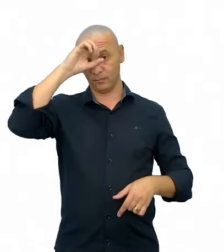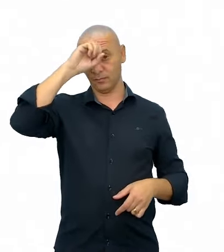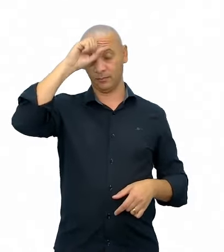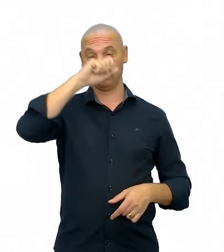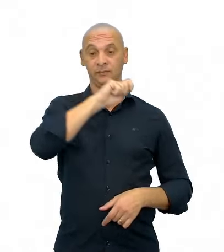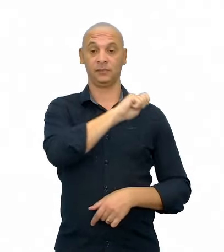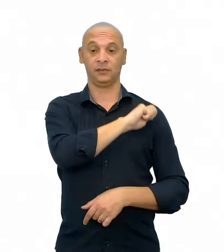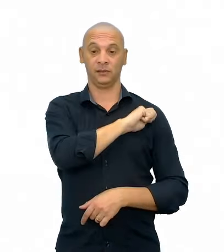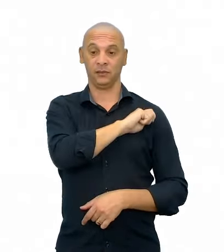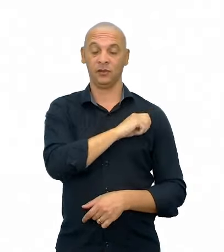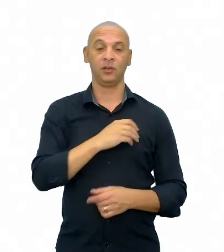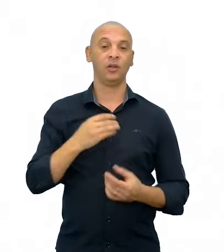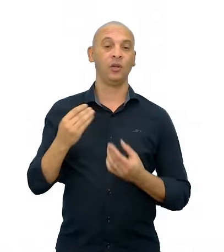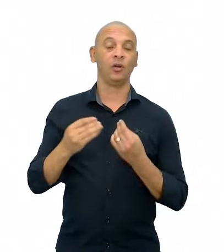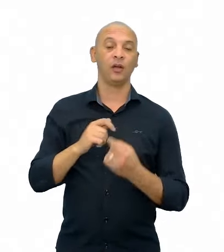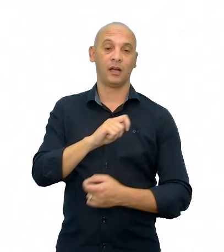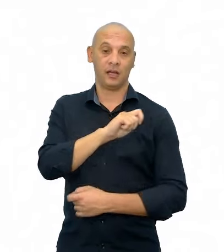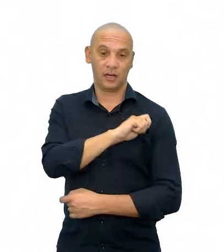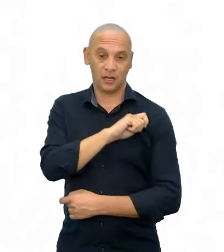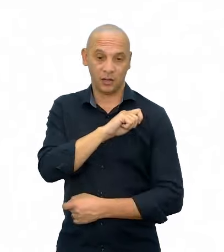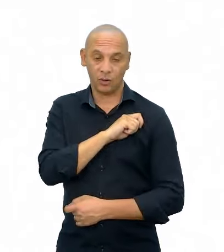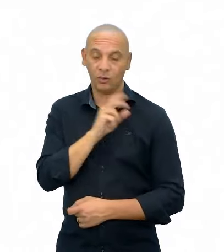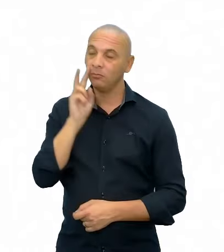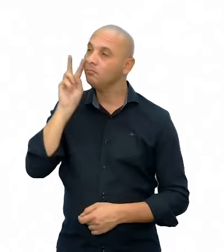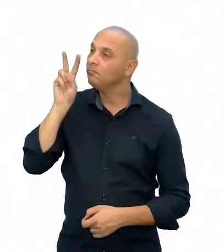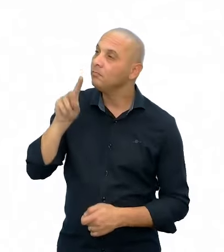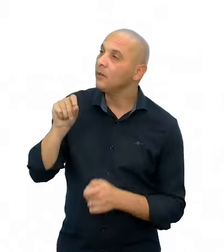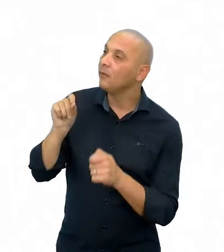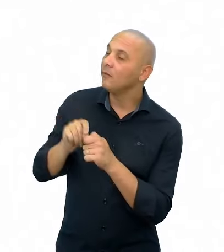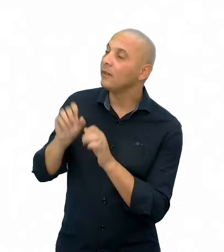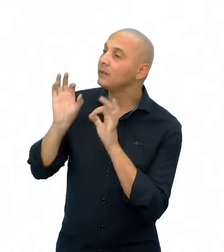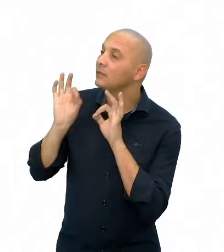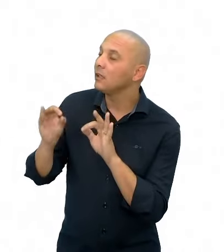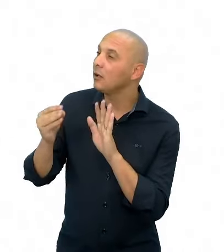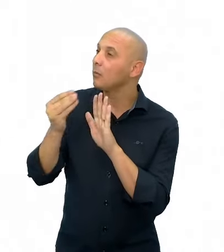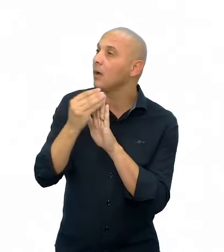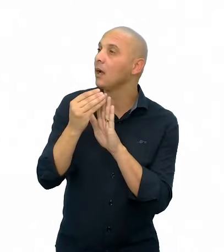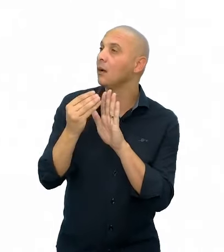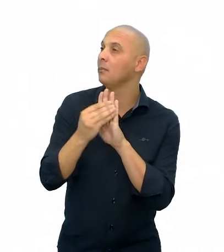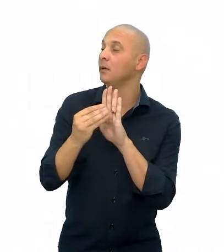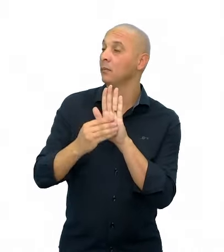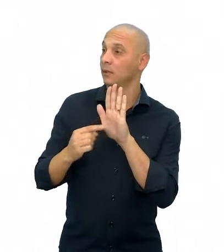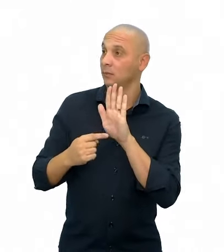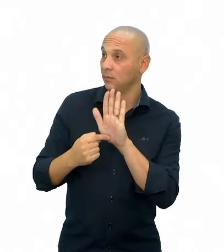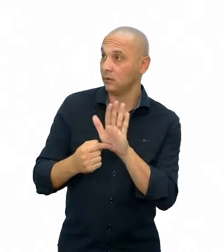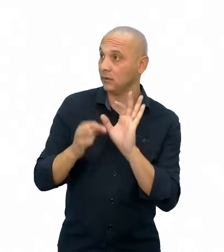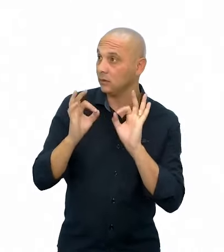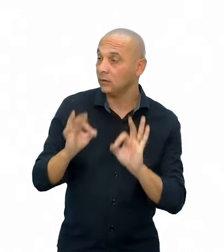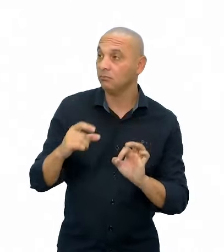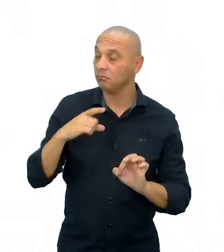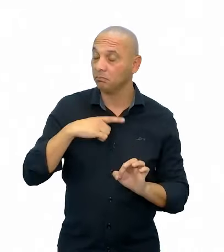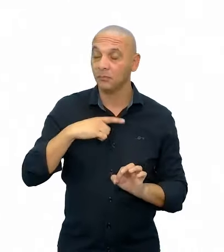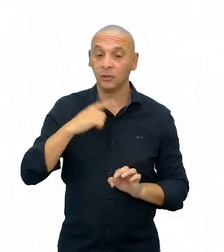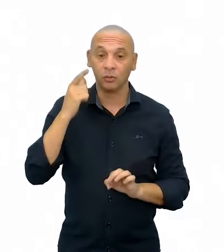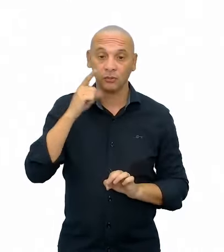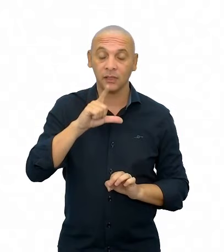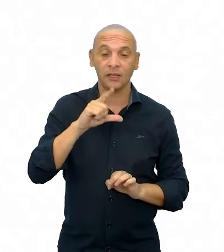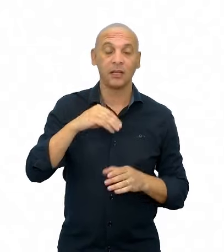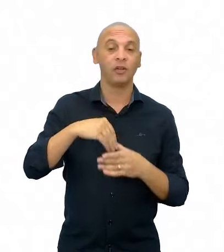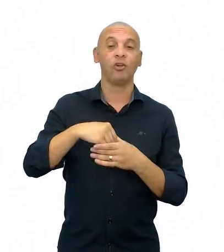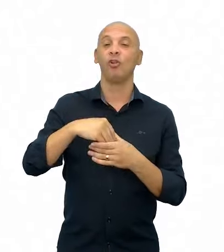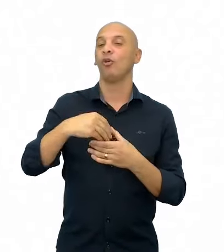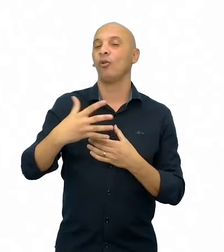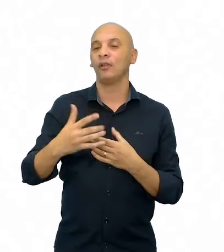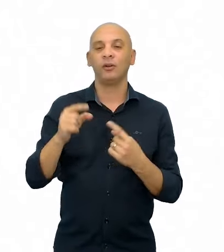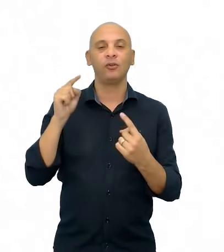aluno. Quando o aluno, né, traduz na prática aquilo que é apresentado na teoria, os conteúdos